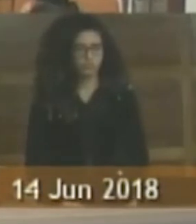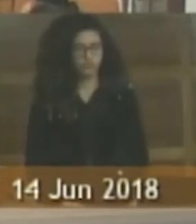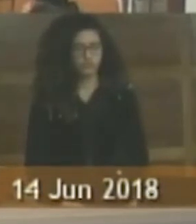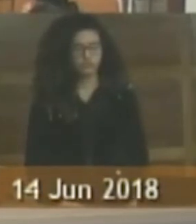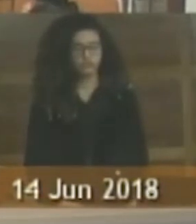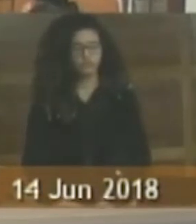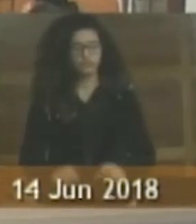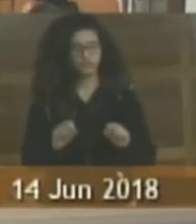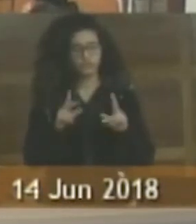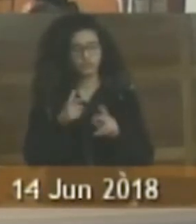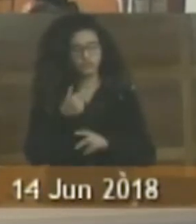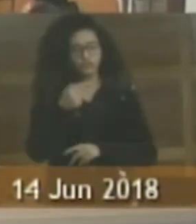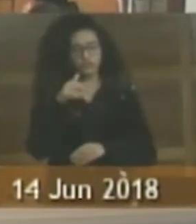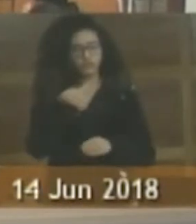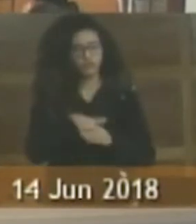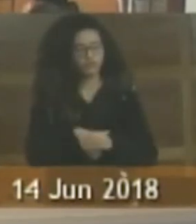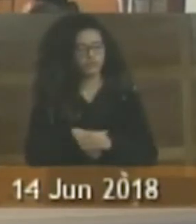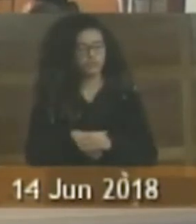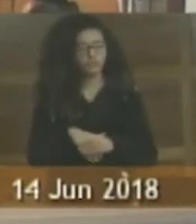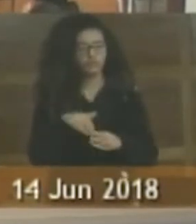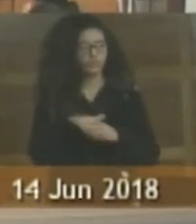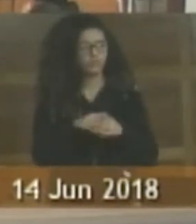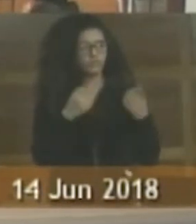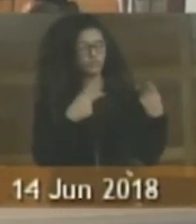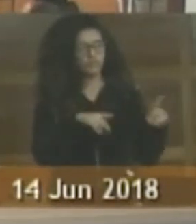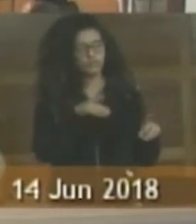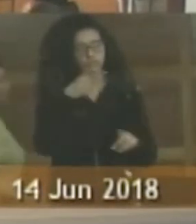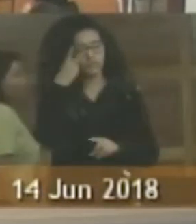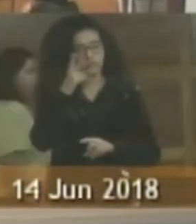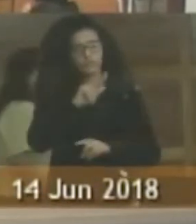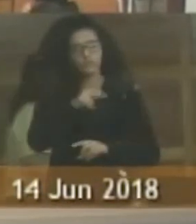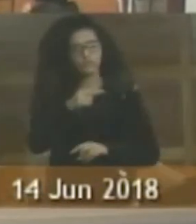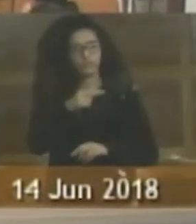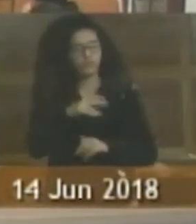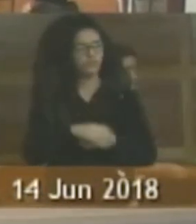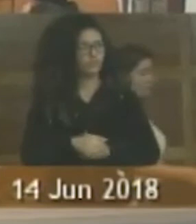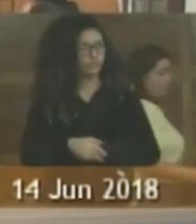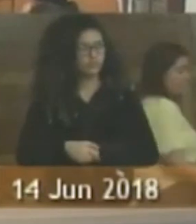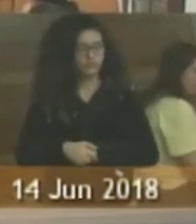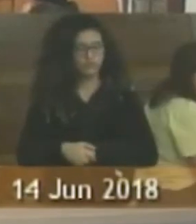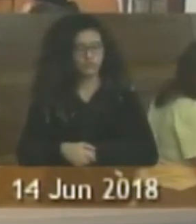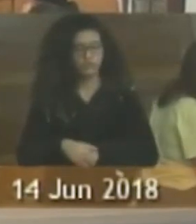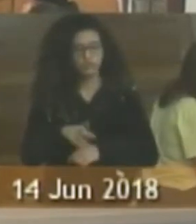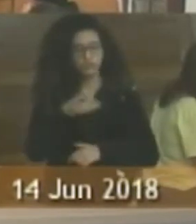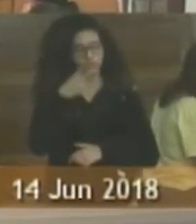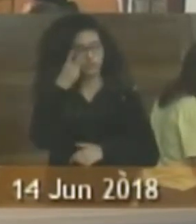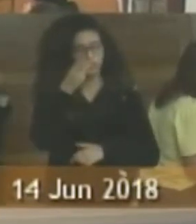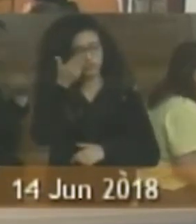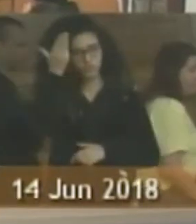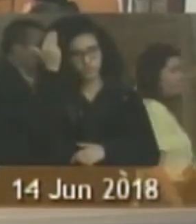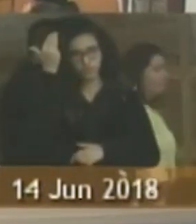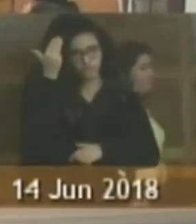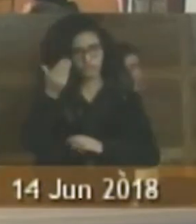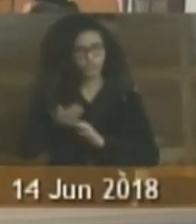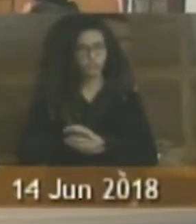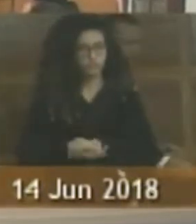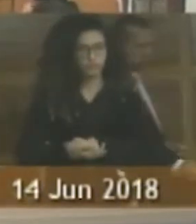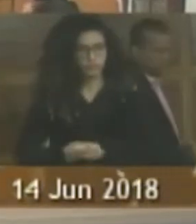Aprovado por 7 votos, com votos contrários do vereador Elinho do Sindicato e Marquinho Coelho.